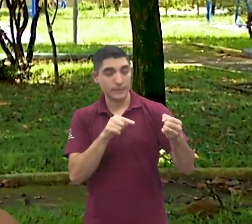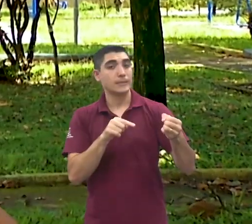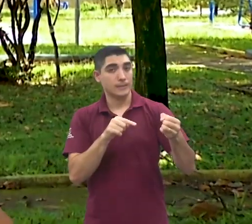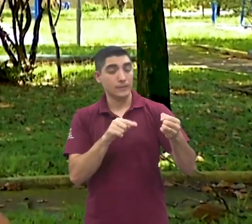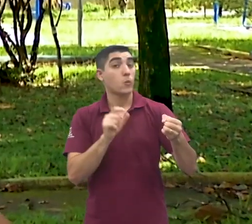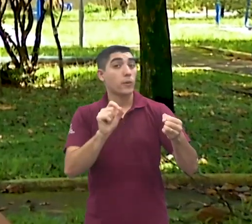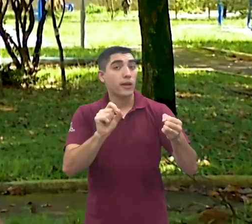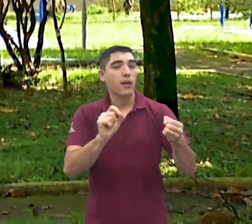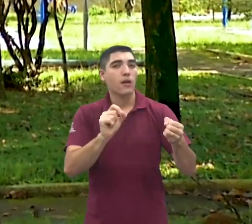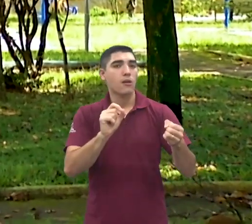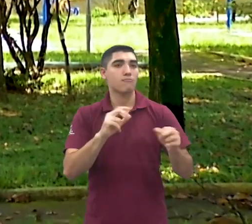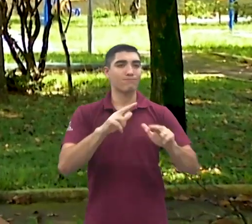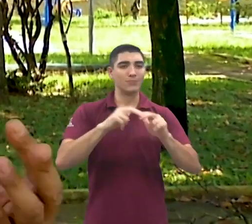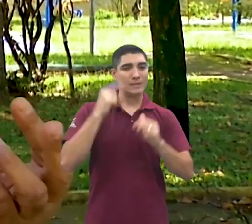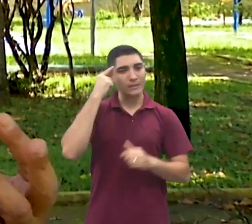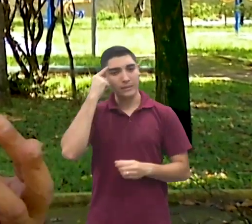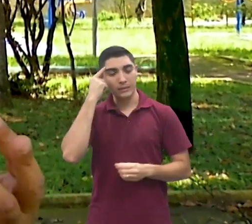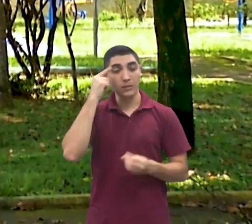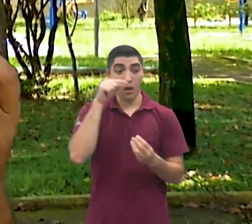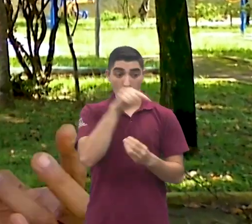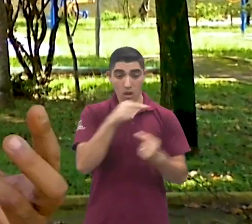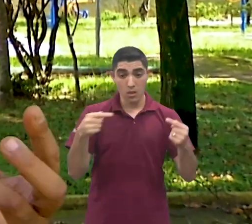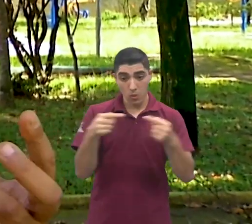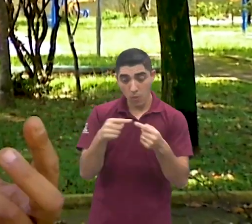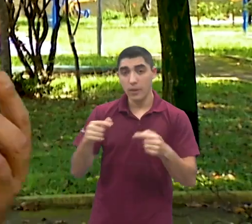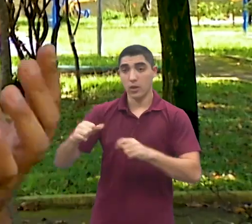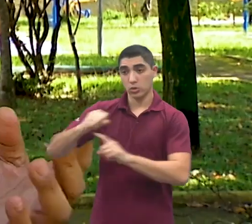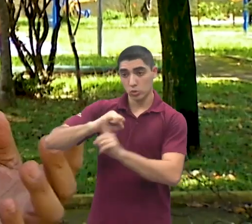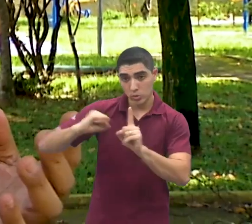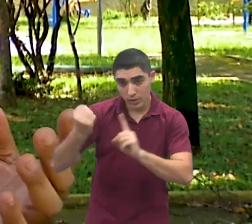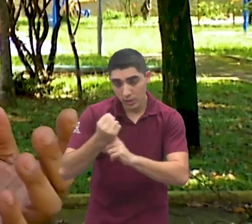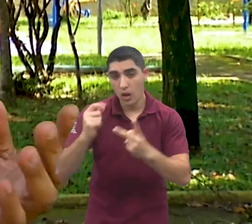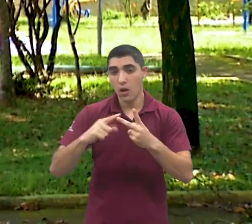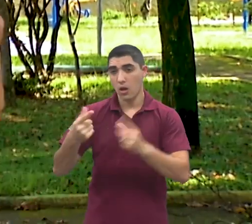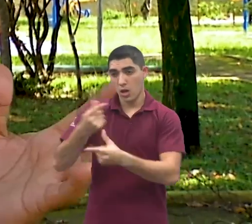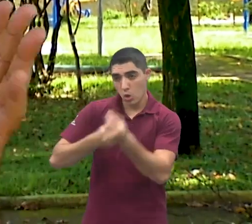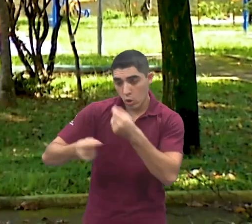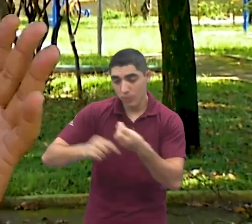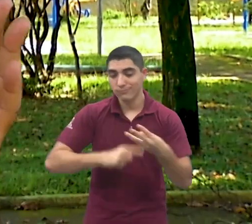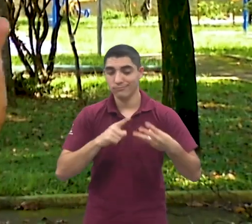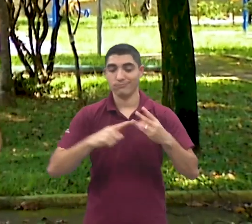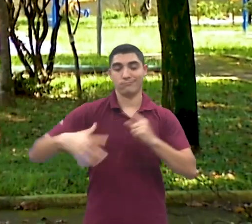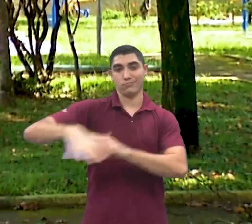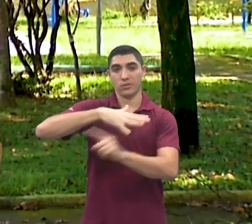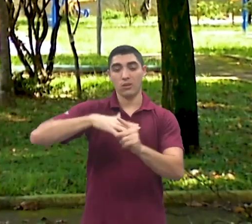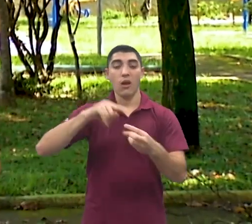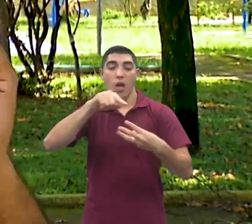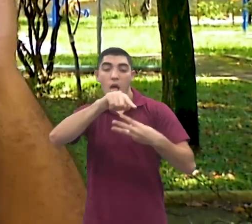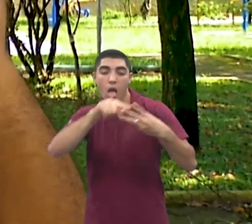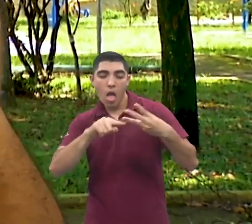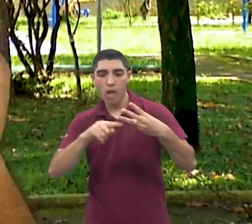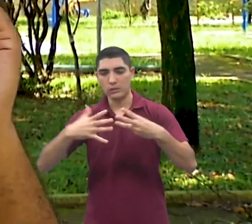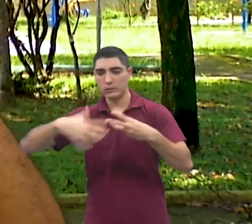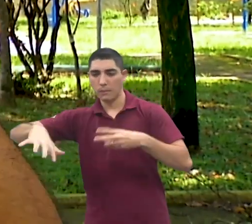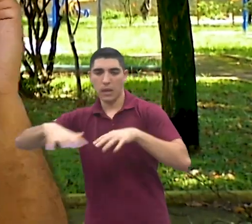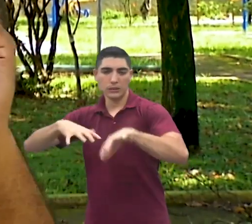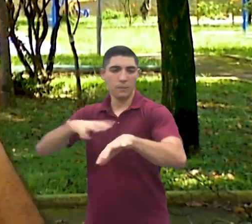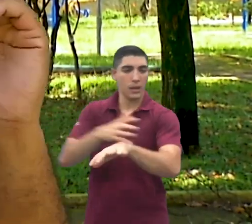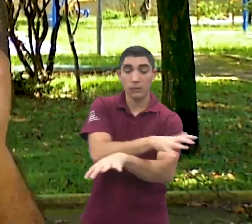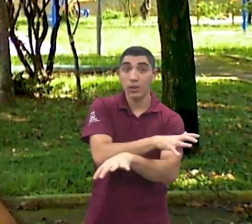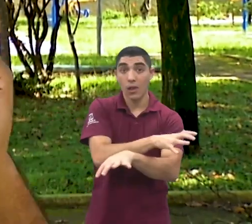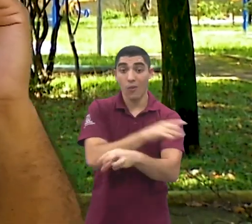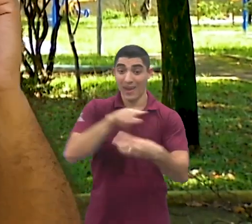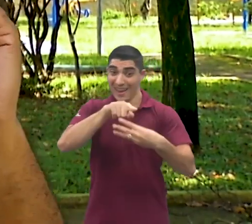que você tem a sustentabilidade, que é o tripé, o social, o econômico e o ambiental. Nenhum desses pode estar muito distante. Você tem que ter